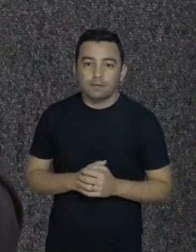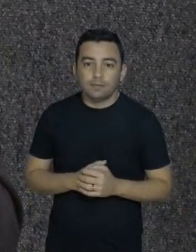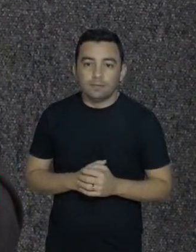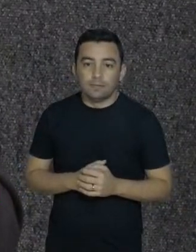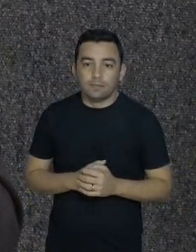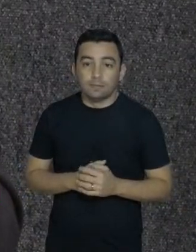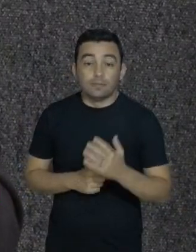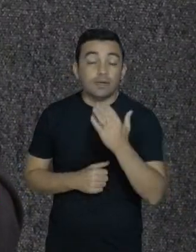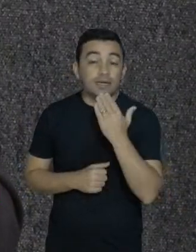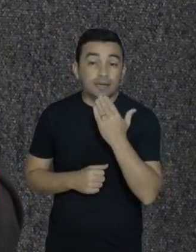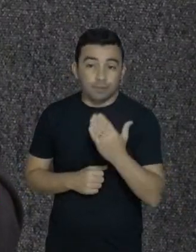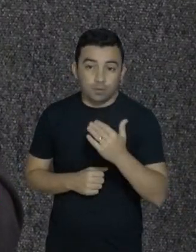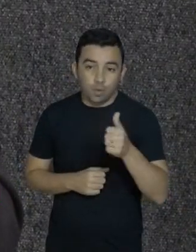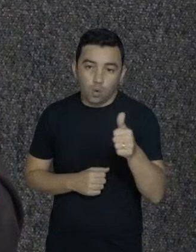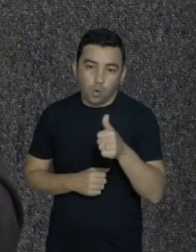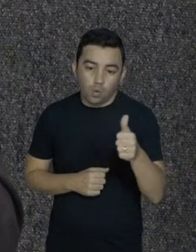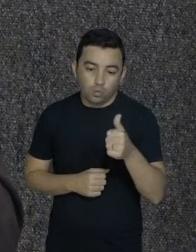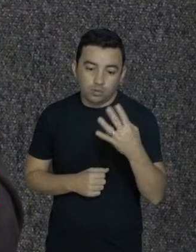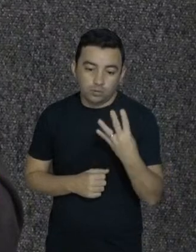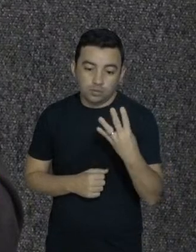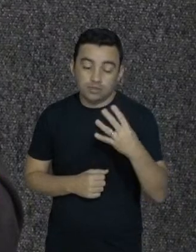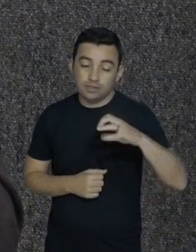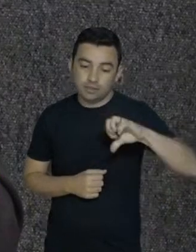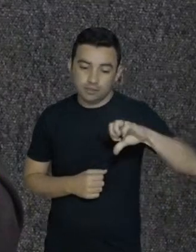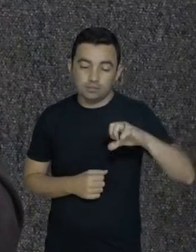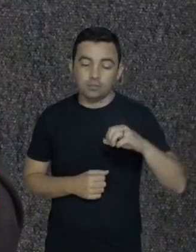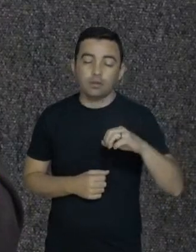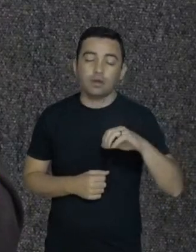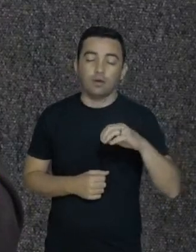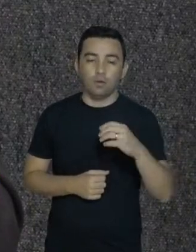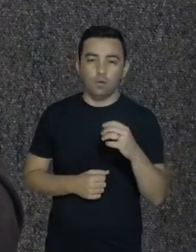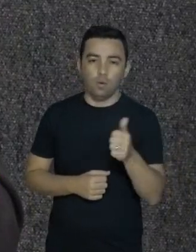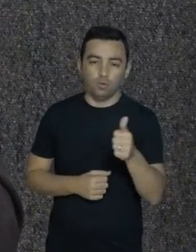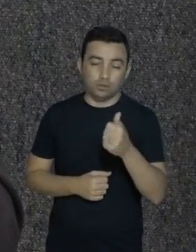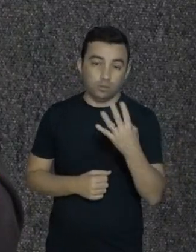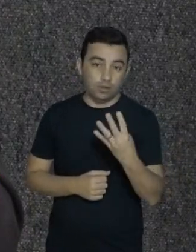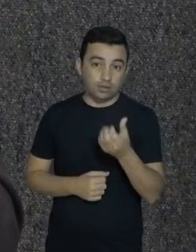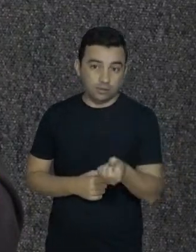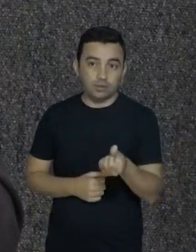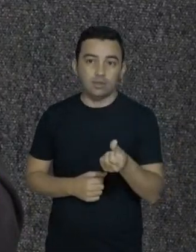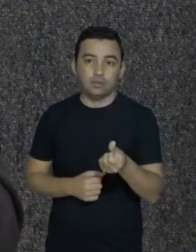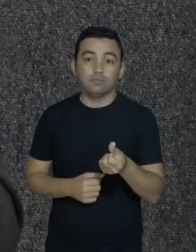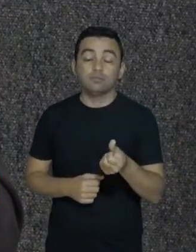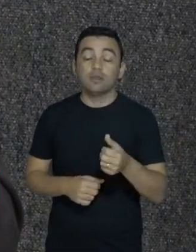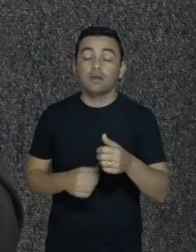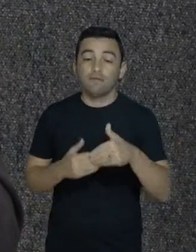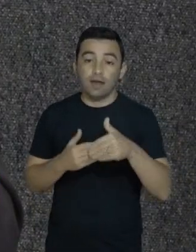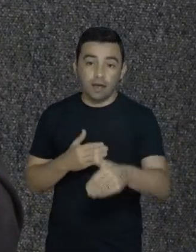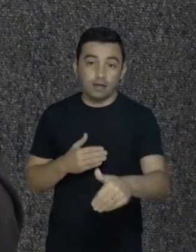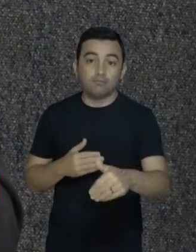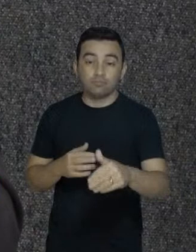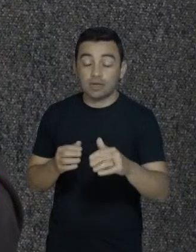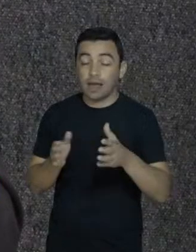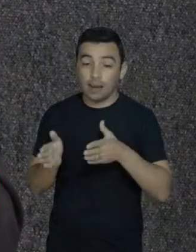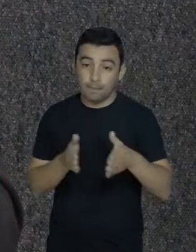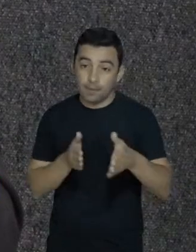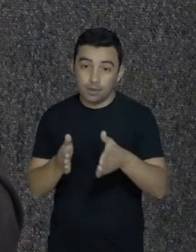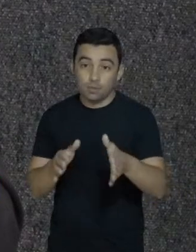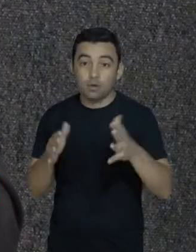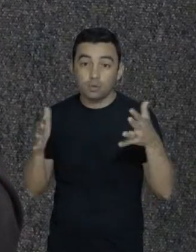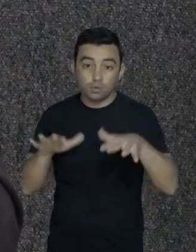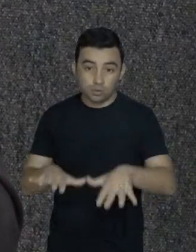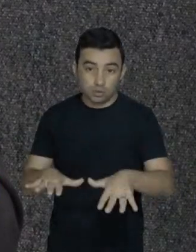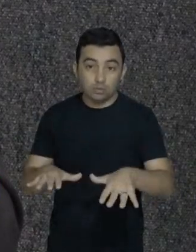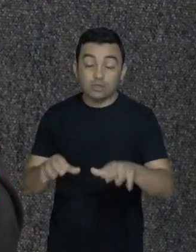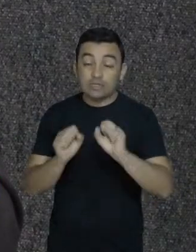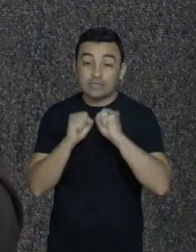requerimento 1146 2023 de minha autoria para realização do seminário caminhos para inclusão a ser realizado no